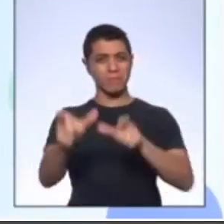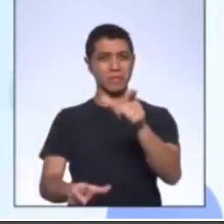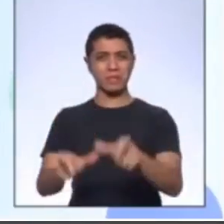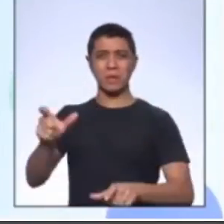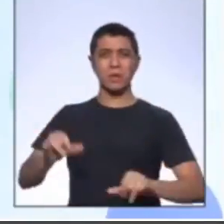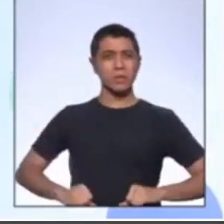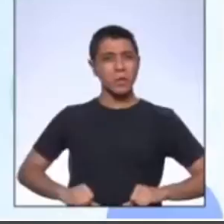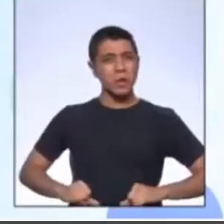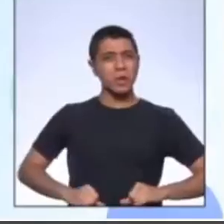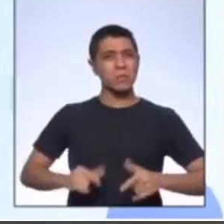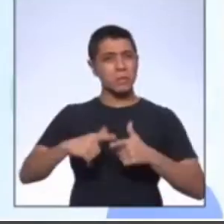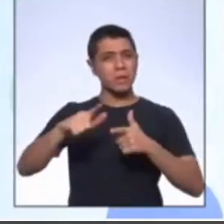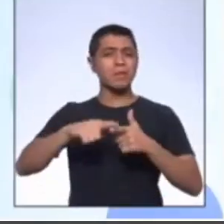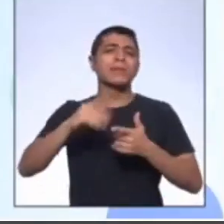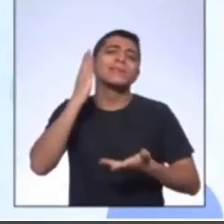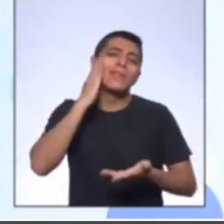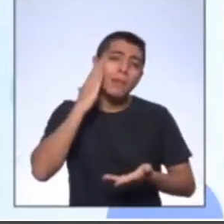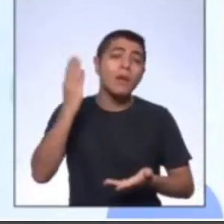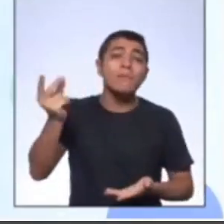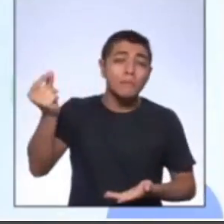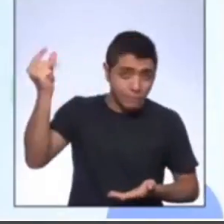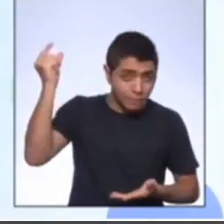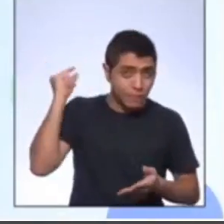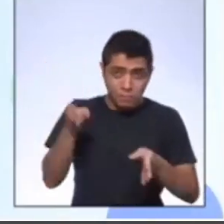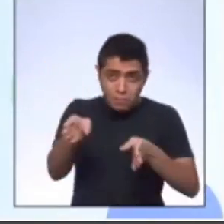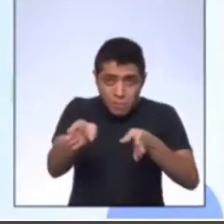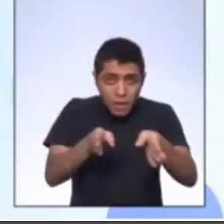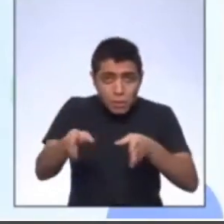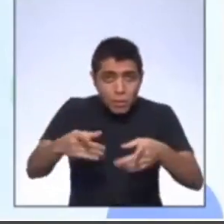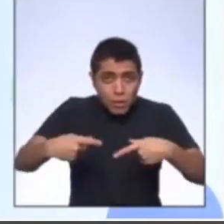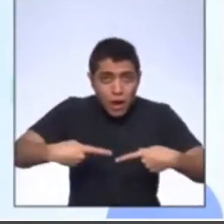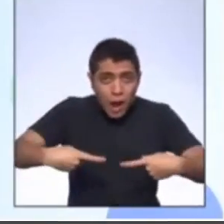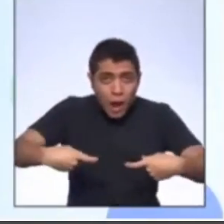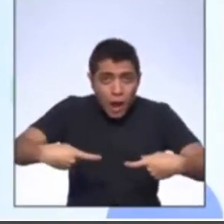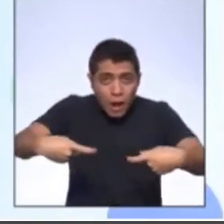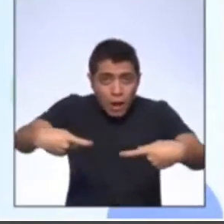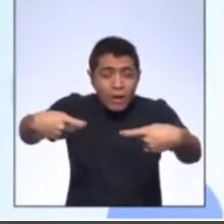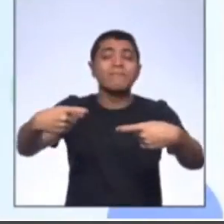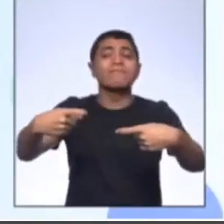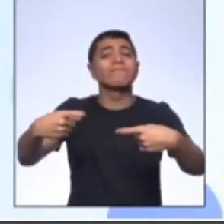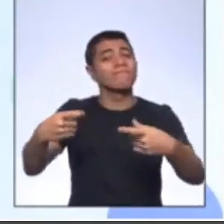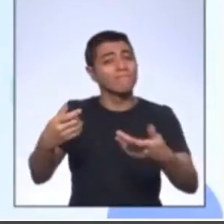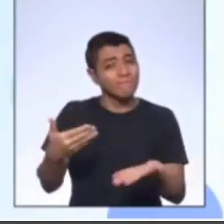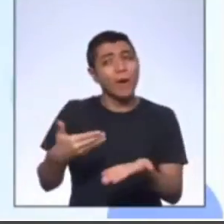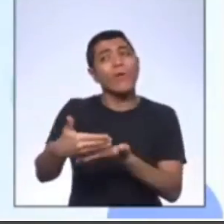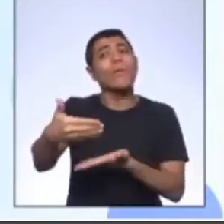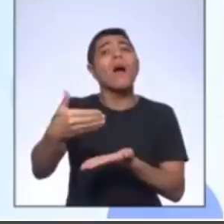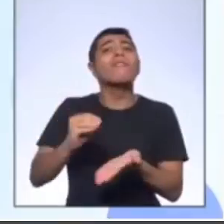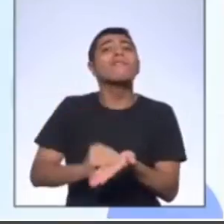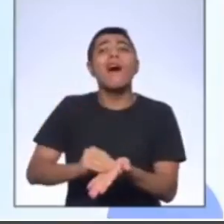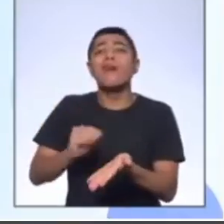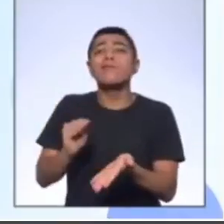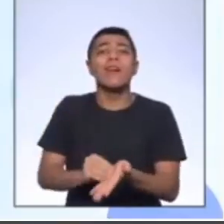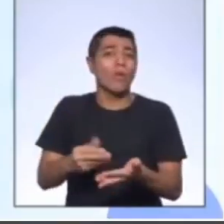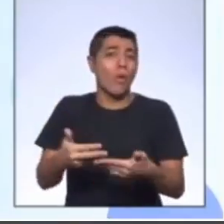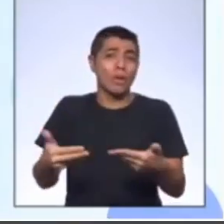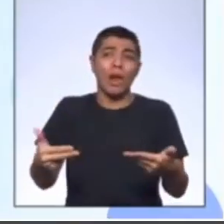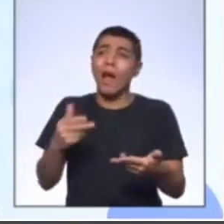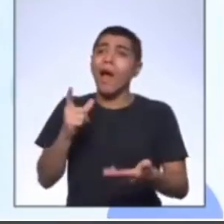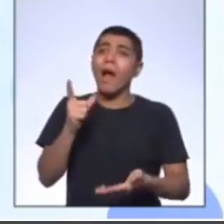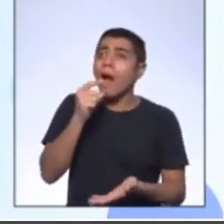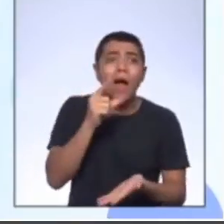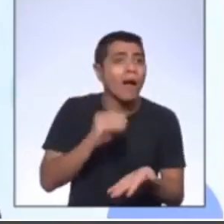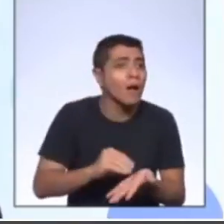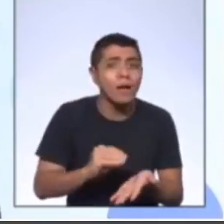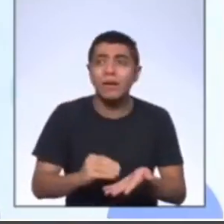período de guerra a gente sabe muito bem que quando começa a faltar tudo desde o básico como a água o alimento a